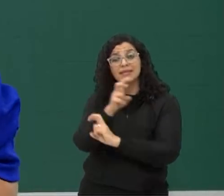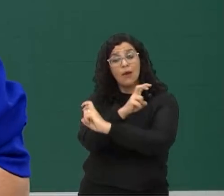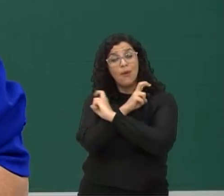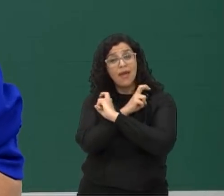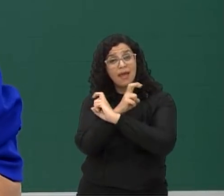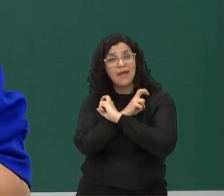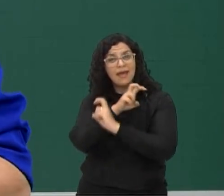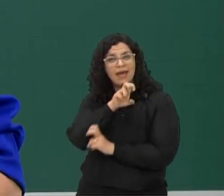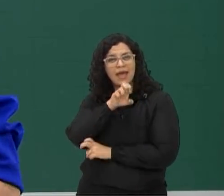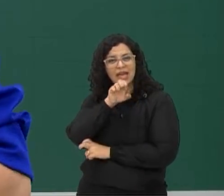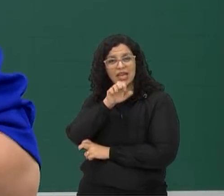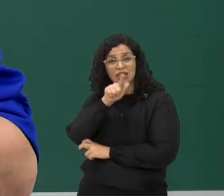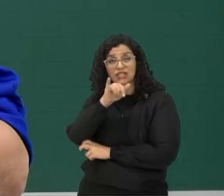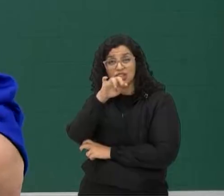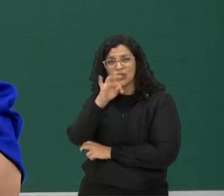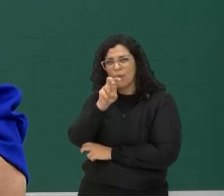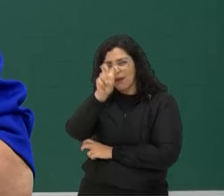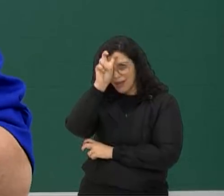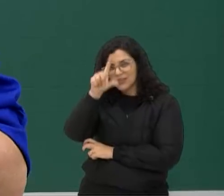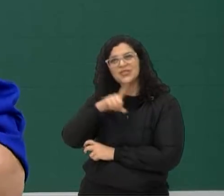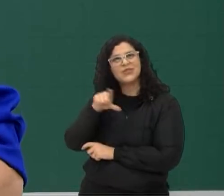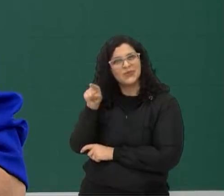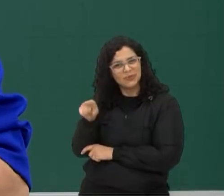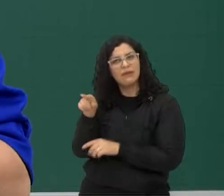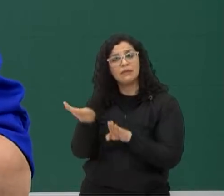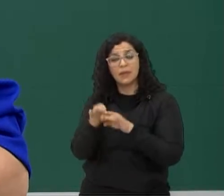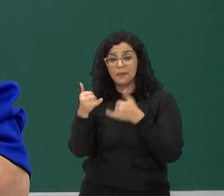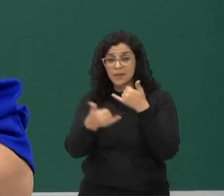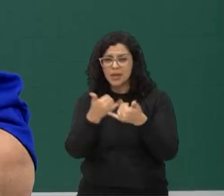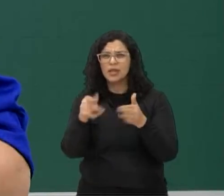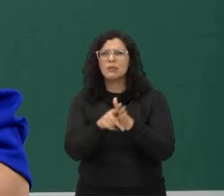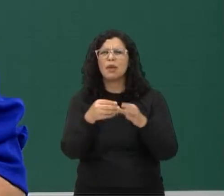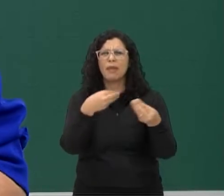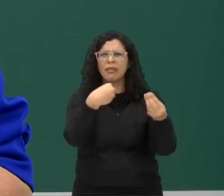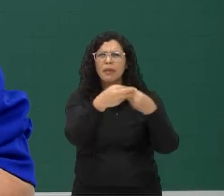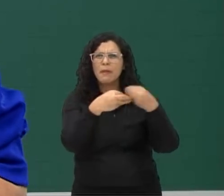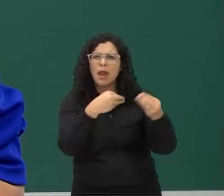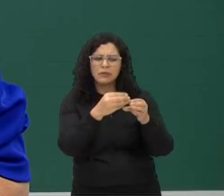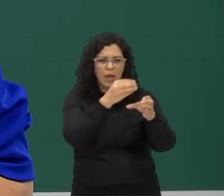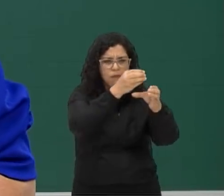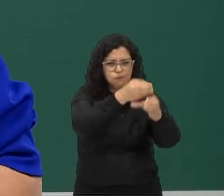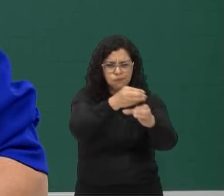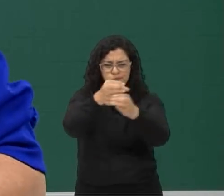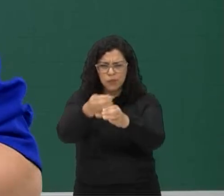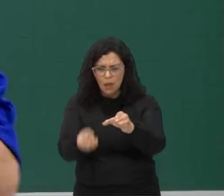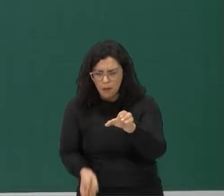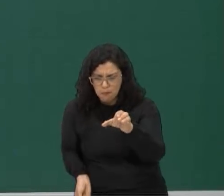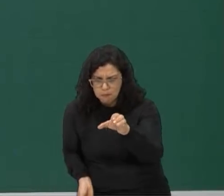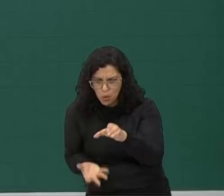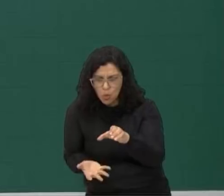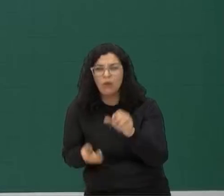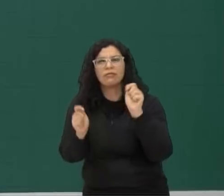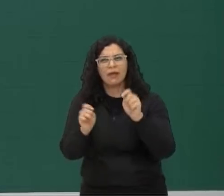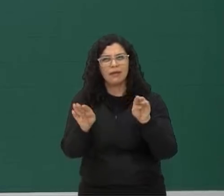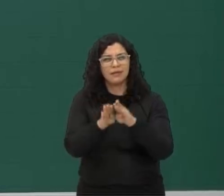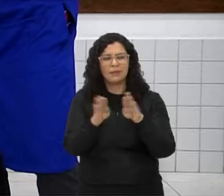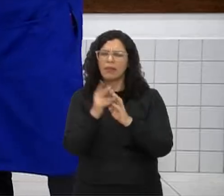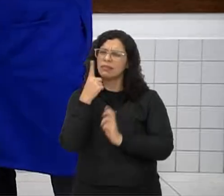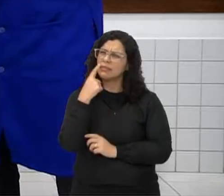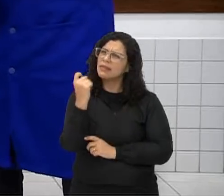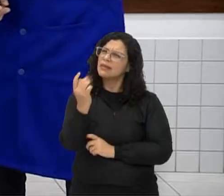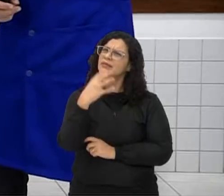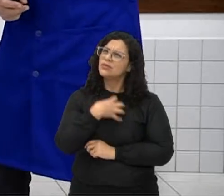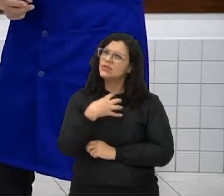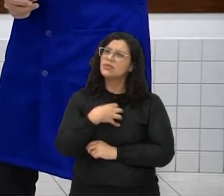a maioria de vocês conheçam aí, né? Tem aquele brinquedo plástico com os pinos e a bolinha, né? Interessante isso, não é,